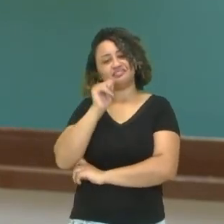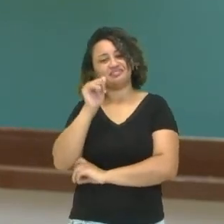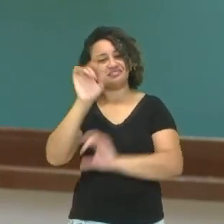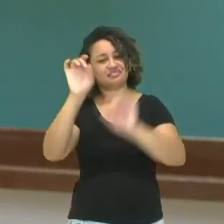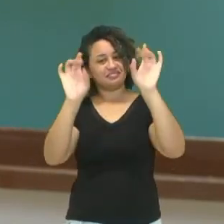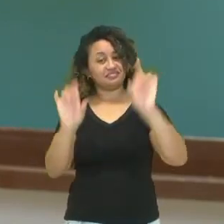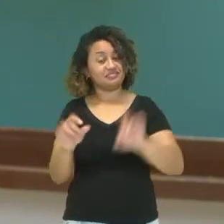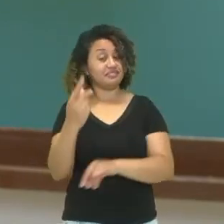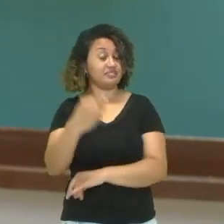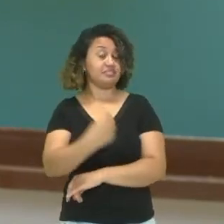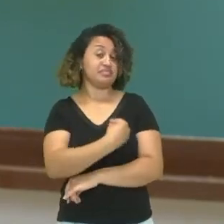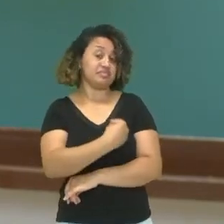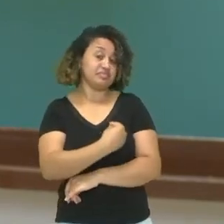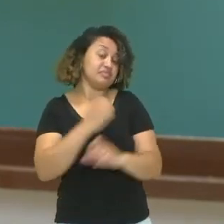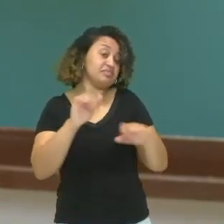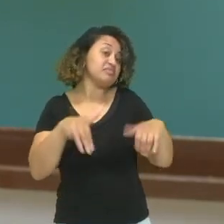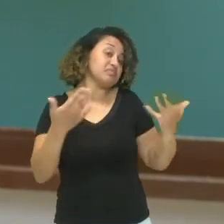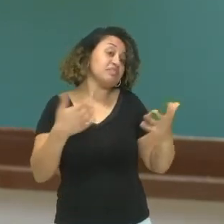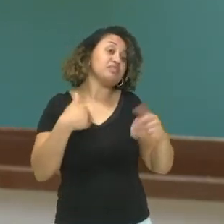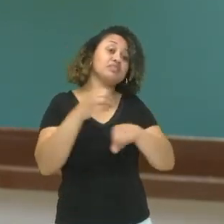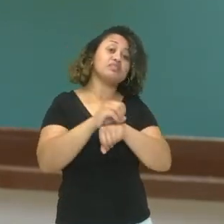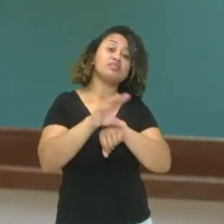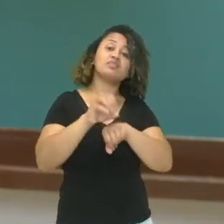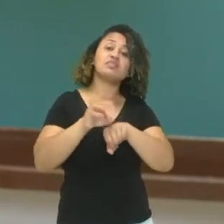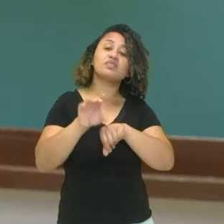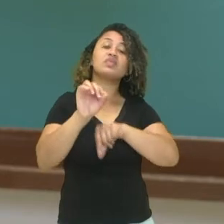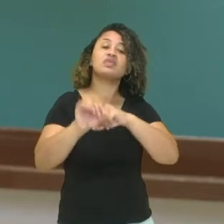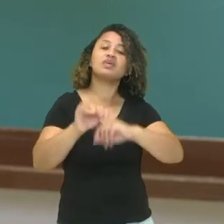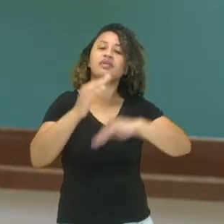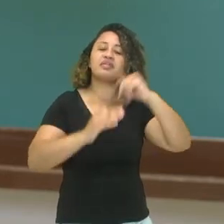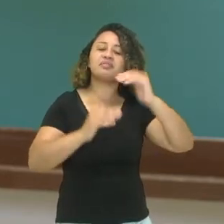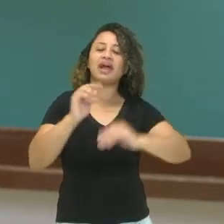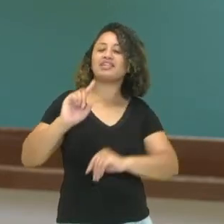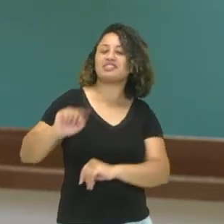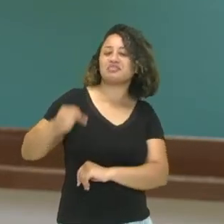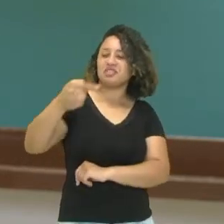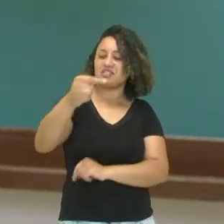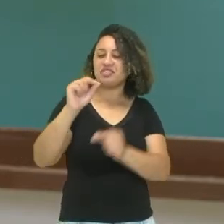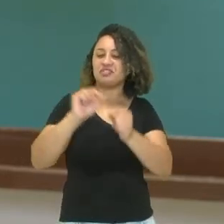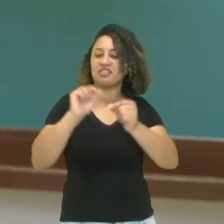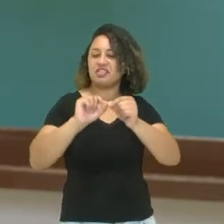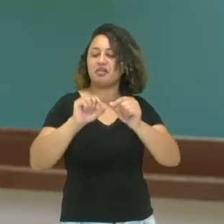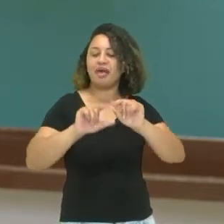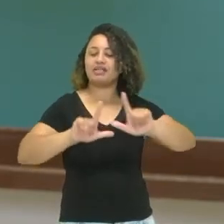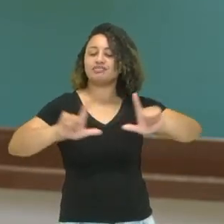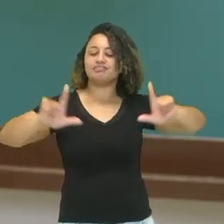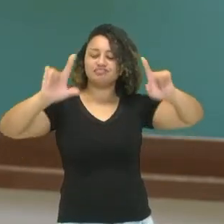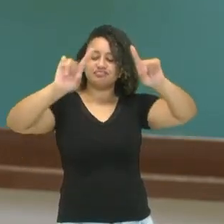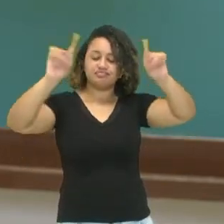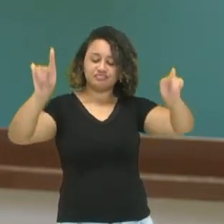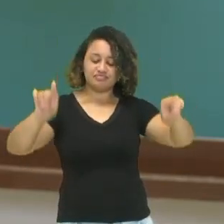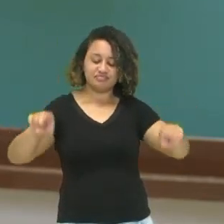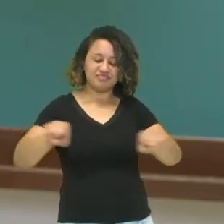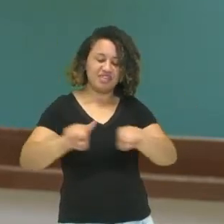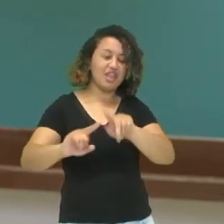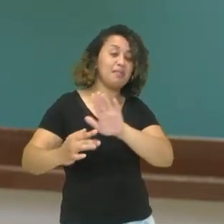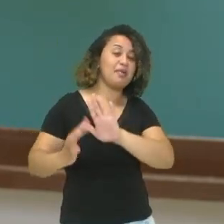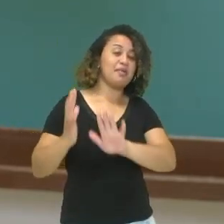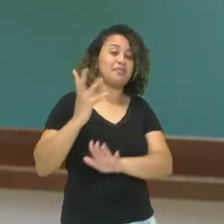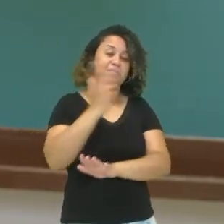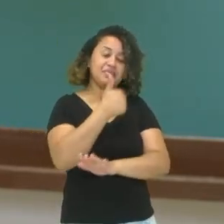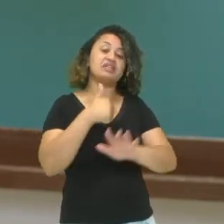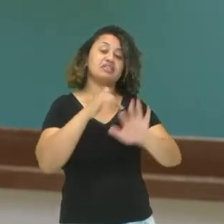na sua vida. E aí fica a sugestão, uma mão na massa para você posteriormente fazer um lindo cartaz, uma apresentação, seja